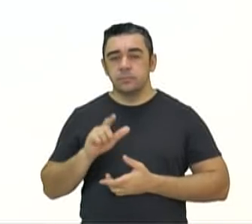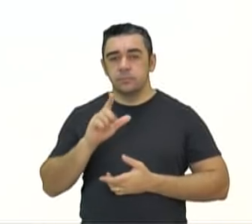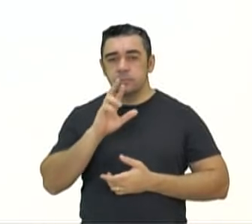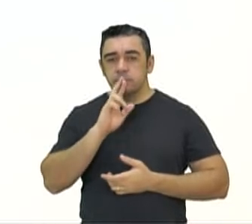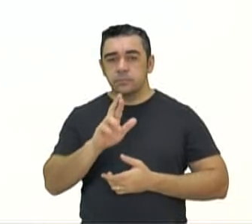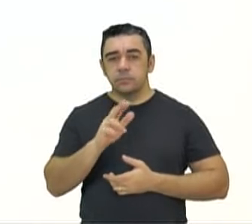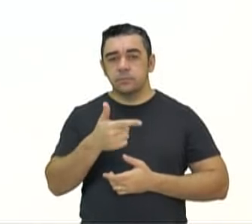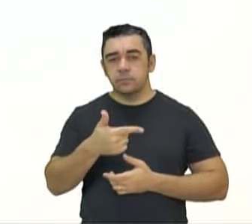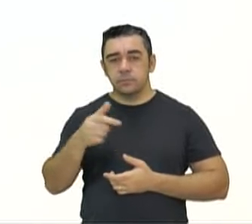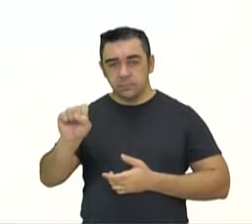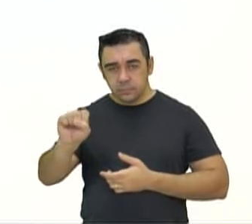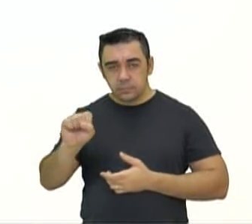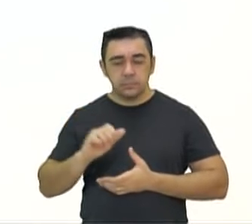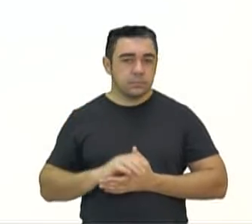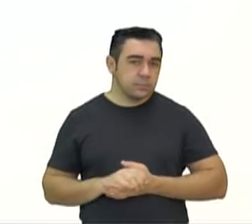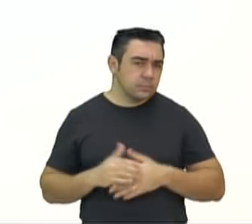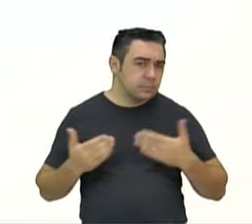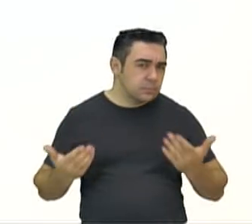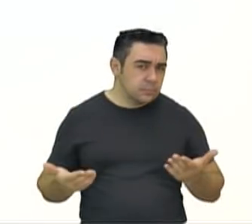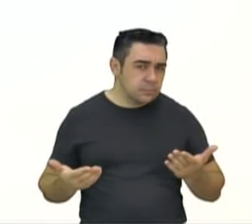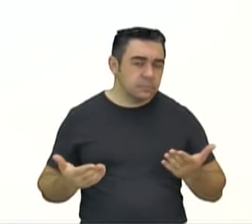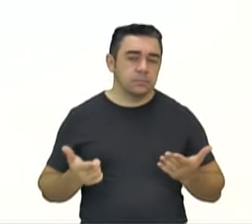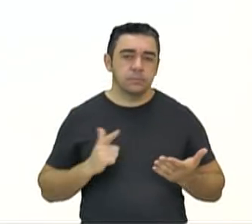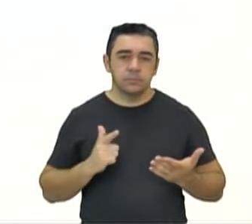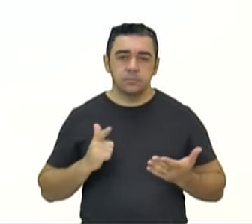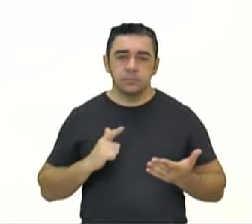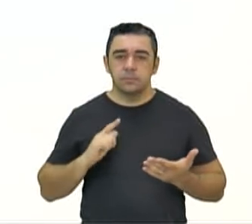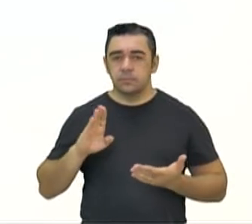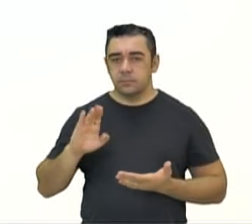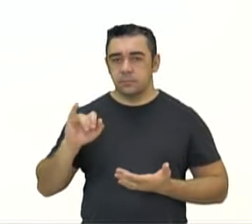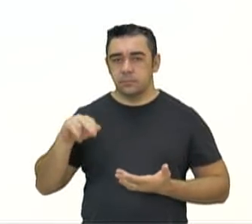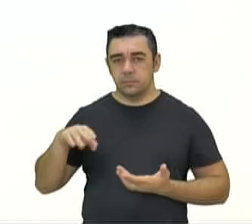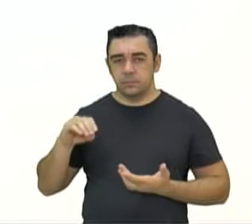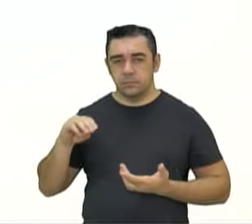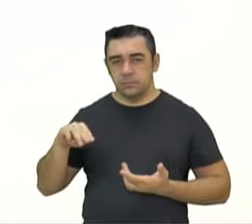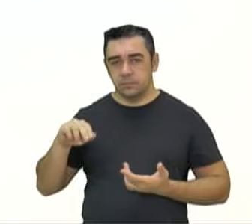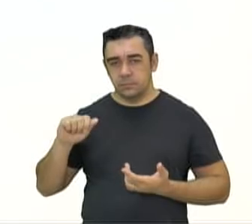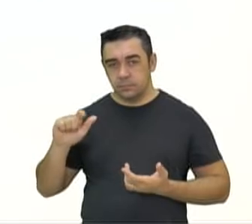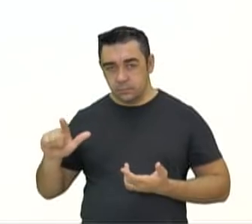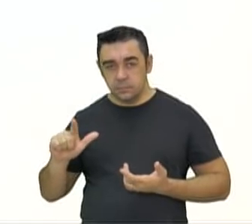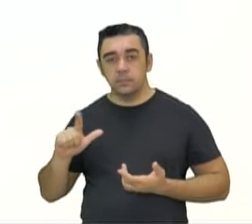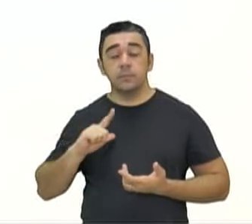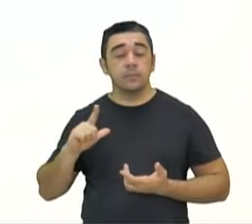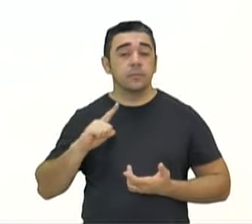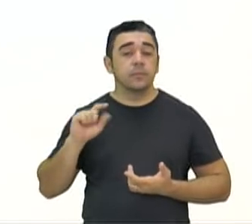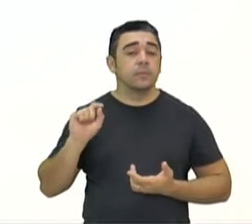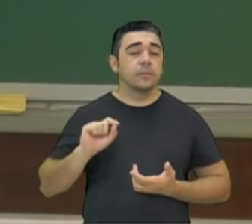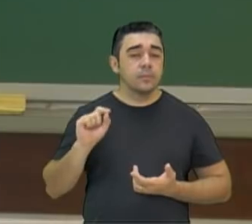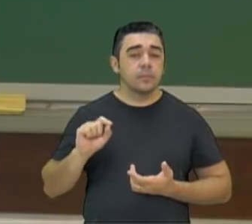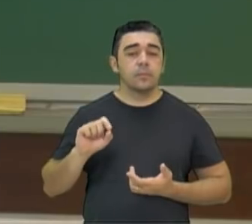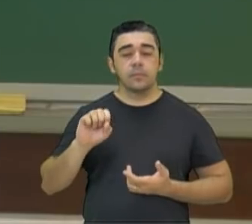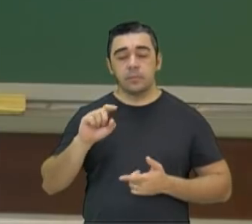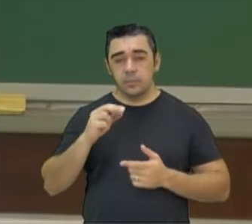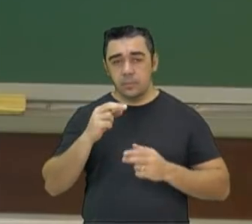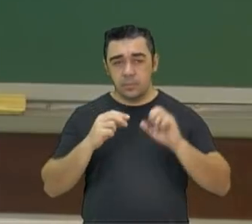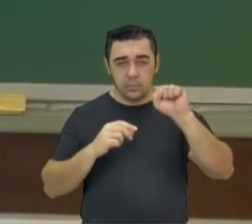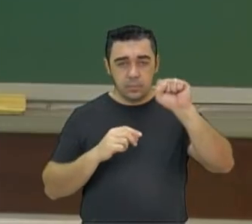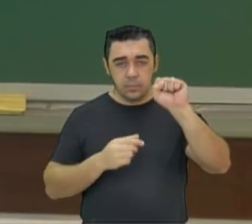em 28. Então, binomial de 8 sobre 6 é igual a